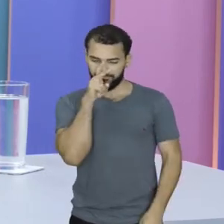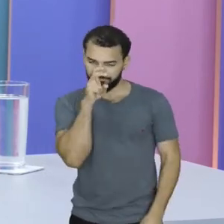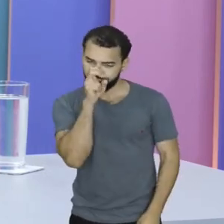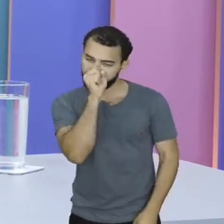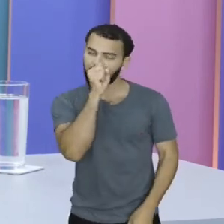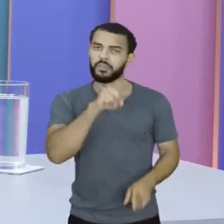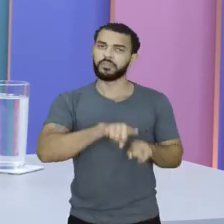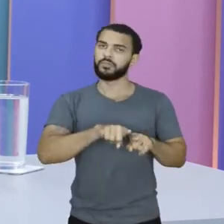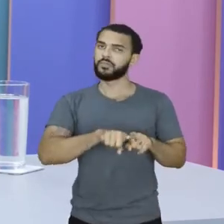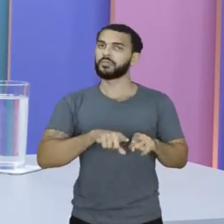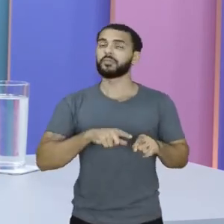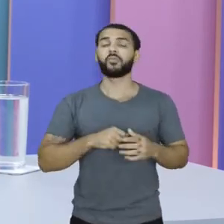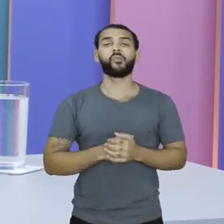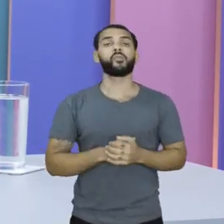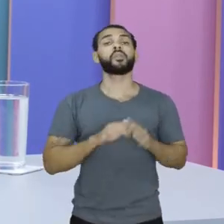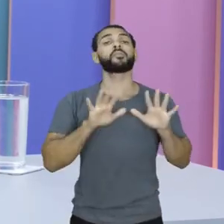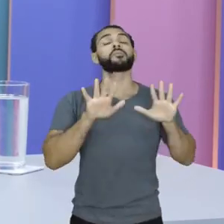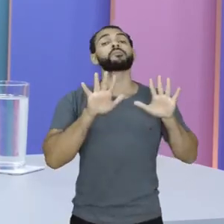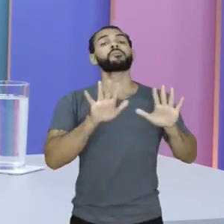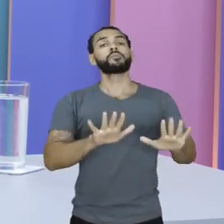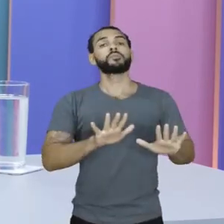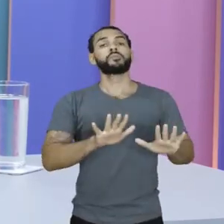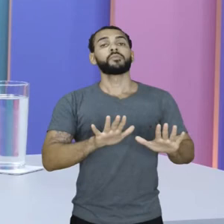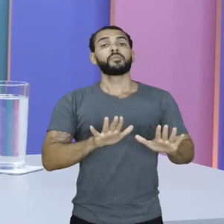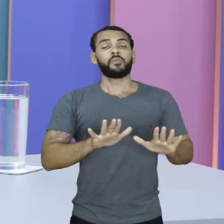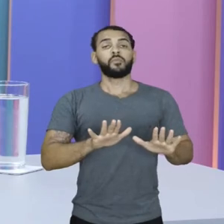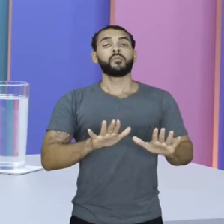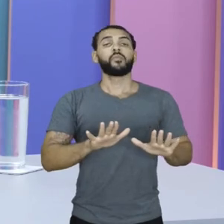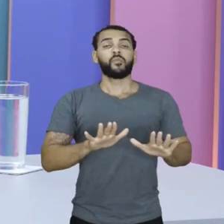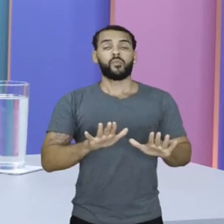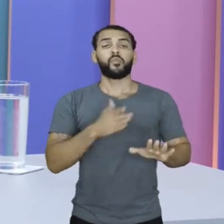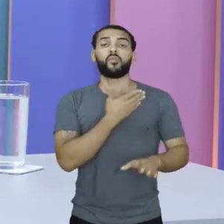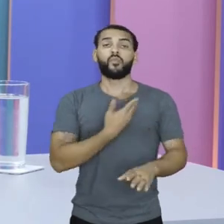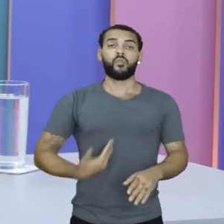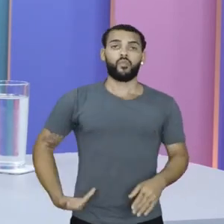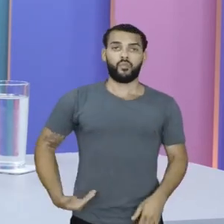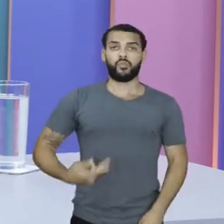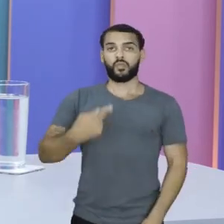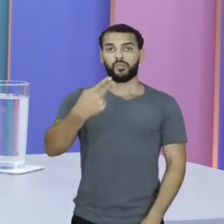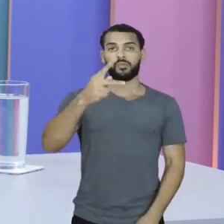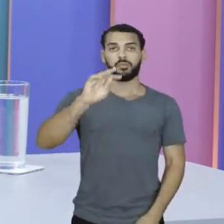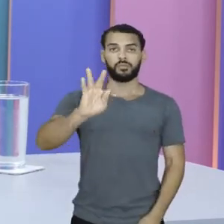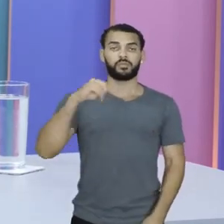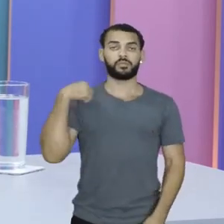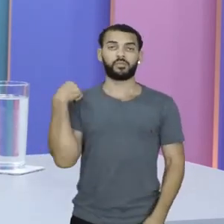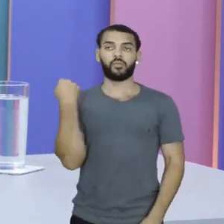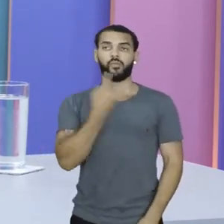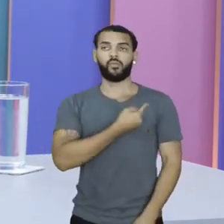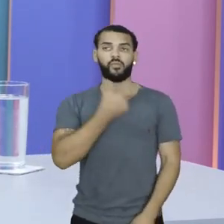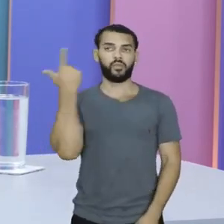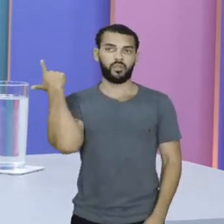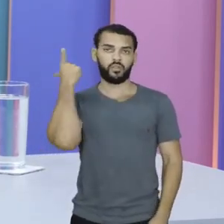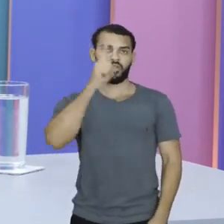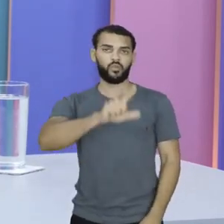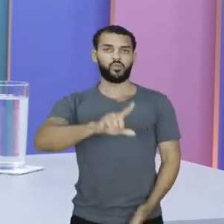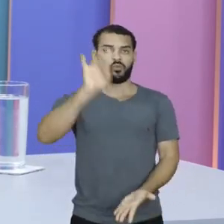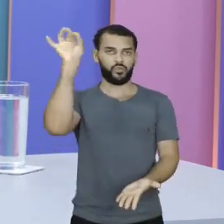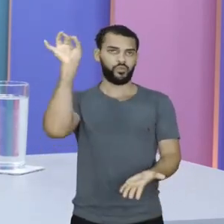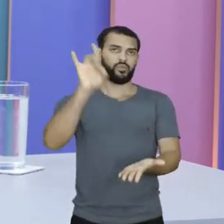né? Foi nos governos do Partido dos Trabalhadores que a gente conseguiu